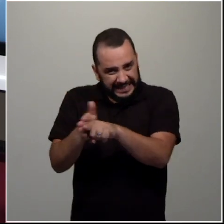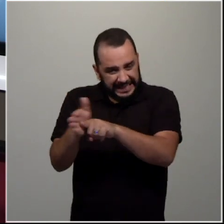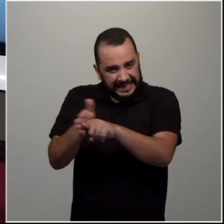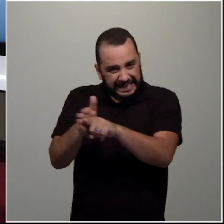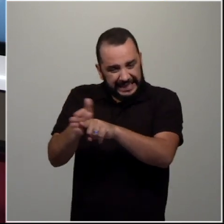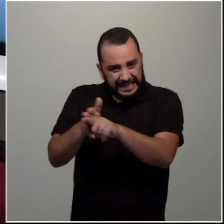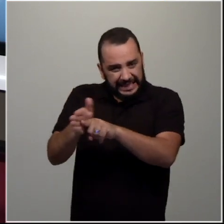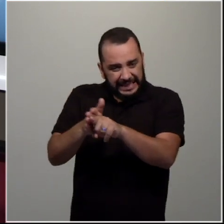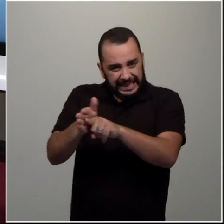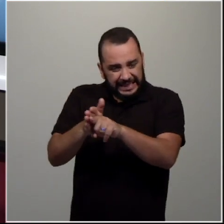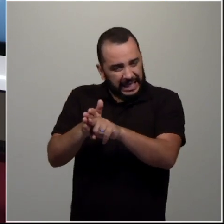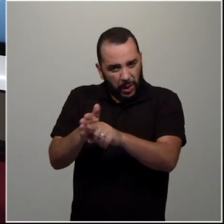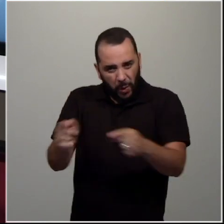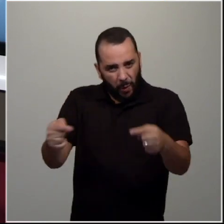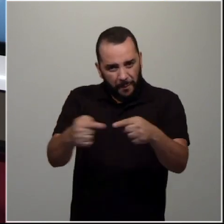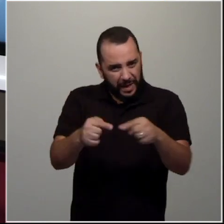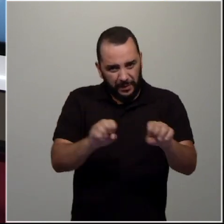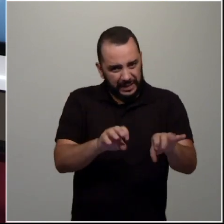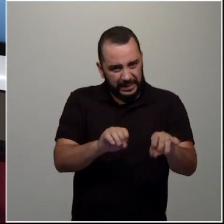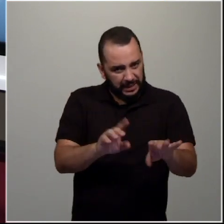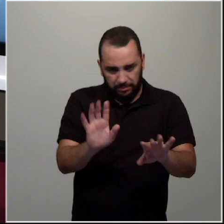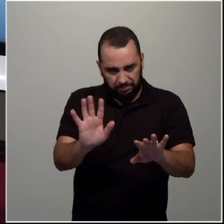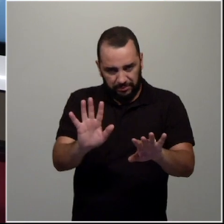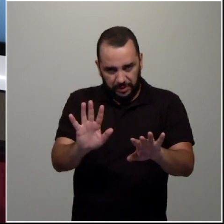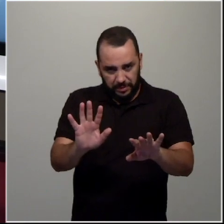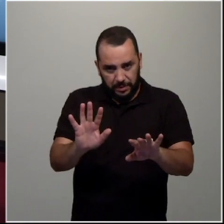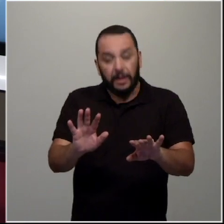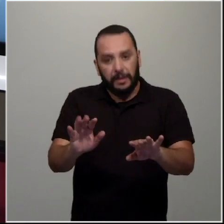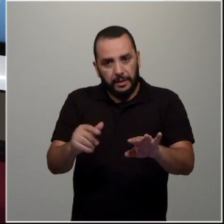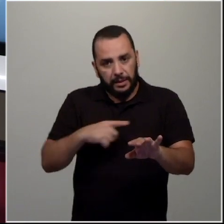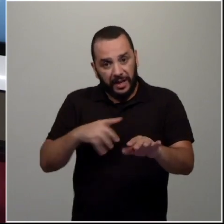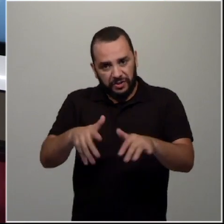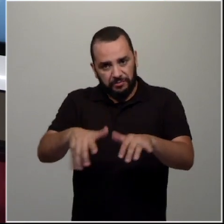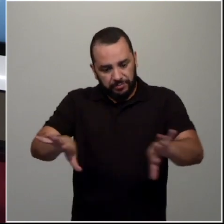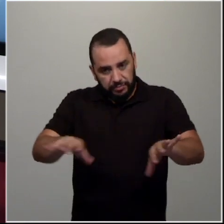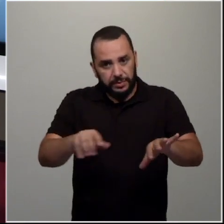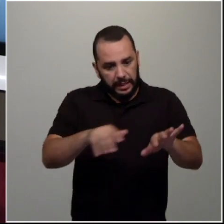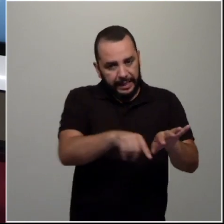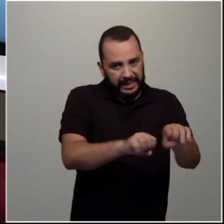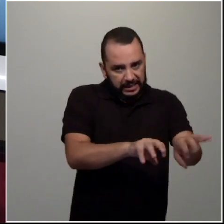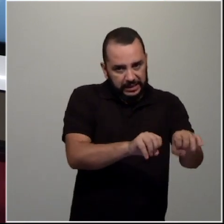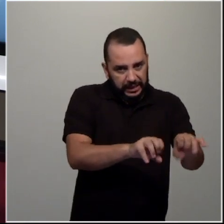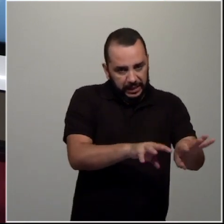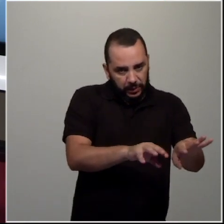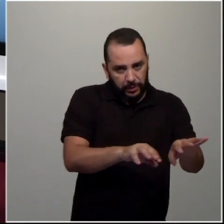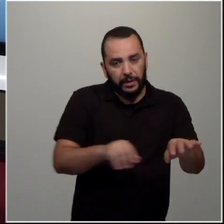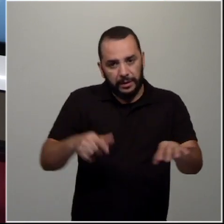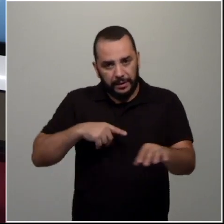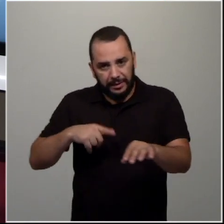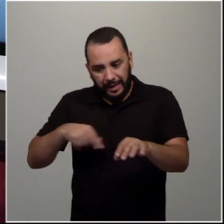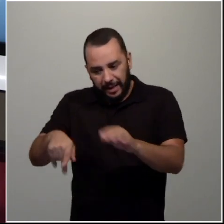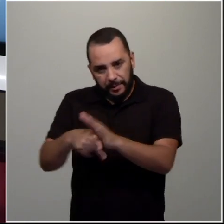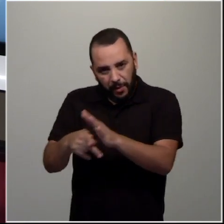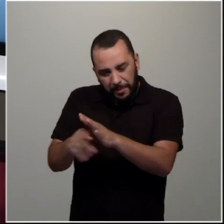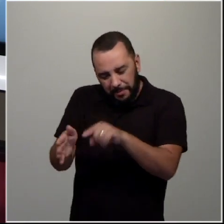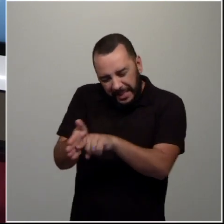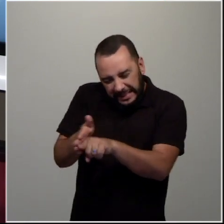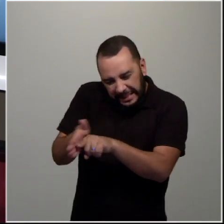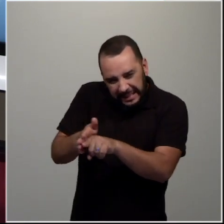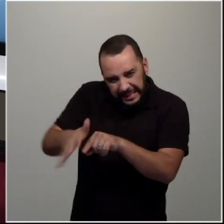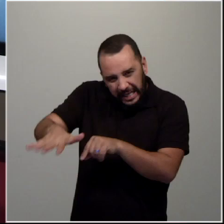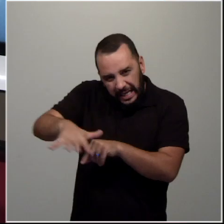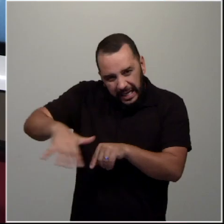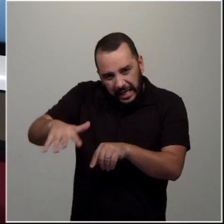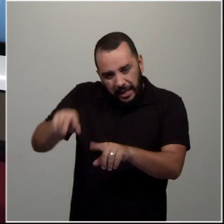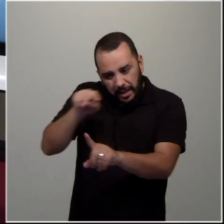ligada ao ensino e depois uma perspectiva ligada ao ensino então são duas coisas distintas a primeira perspectiva